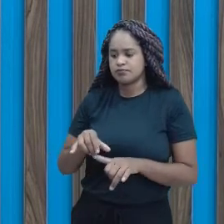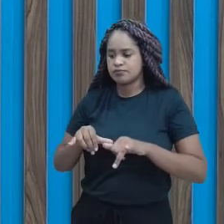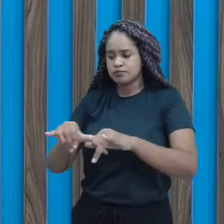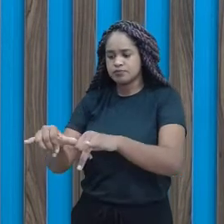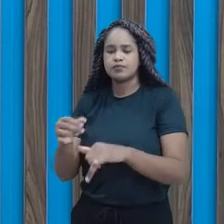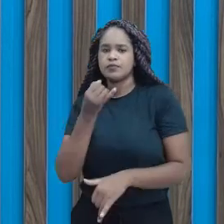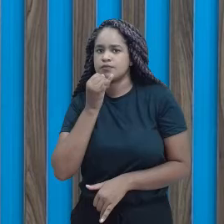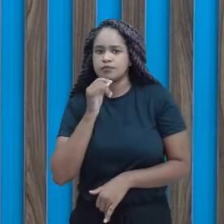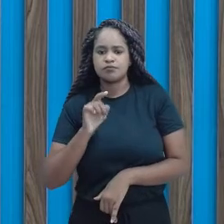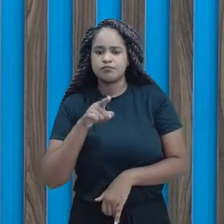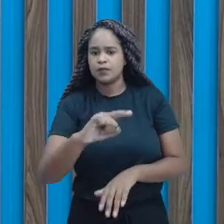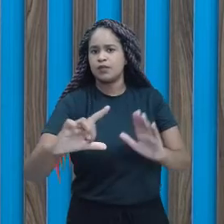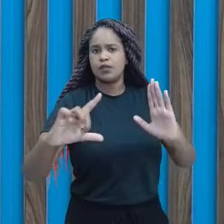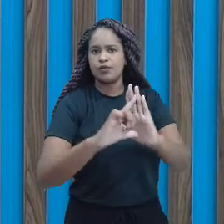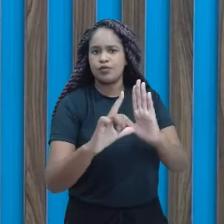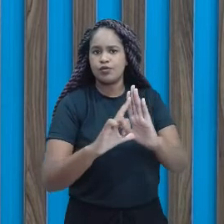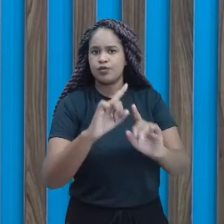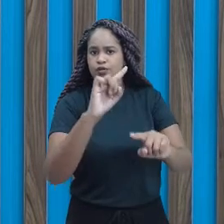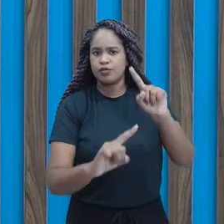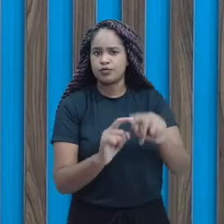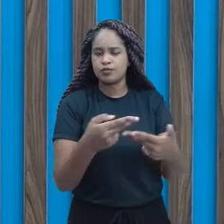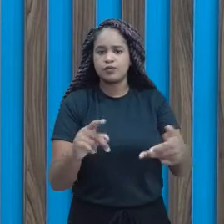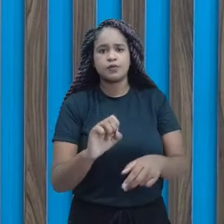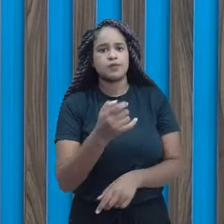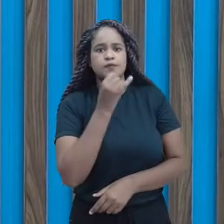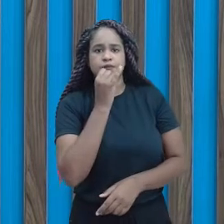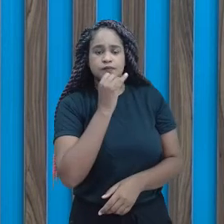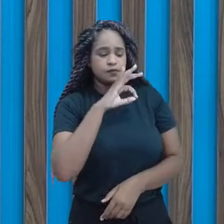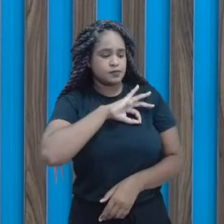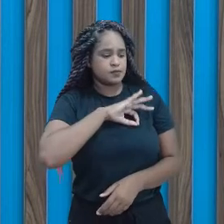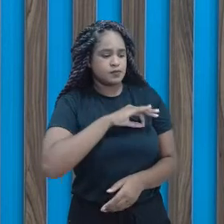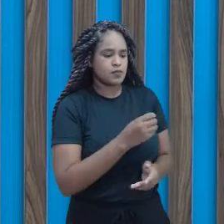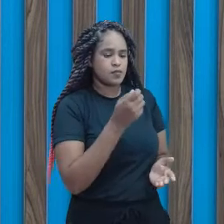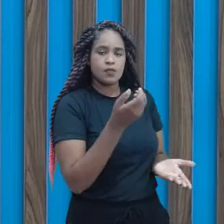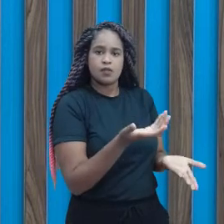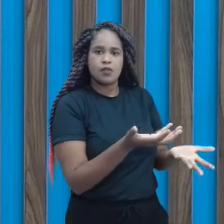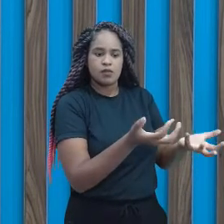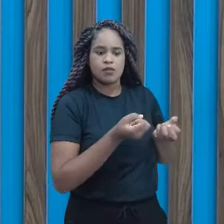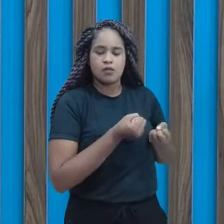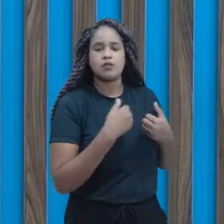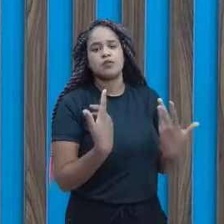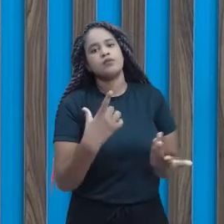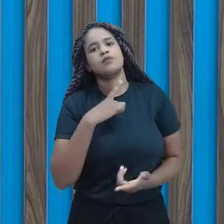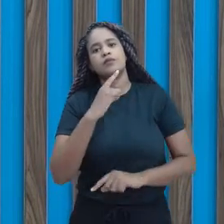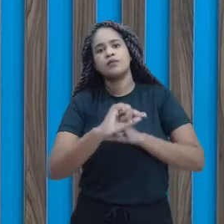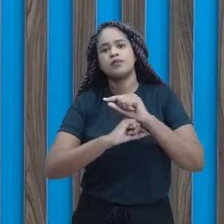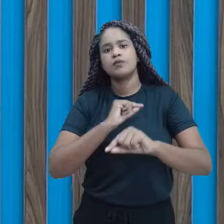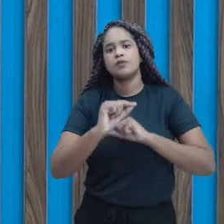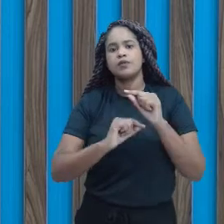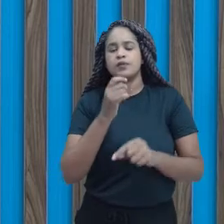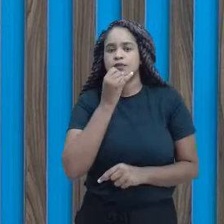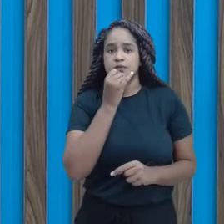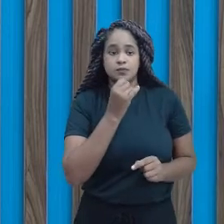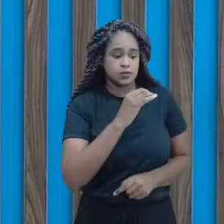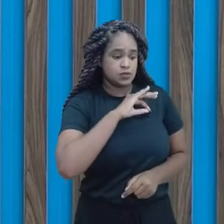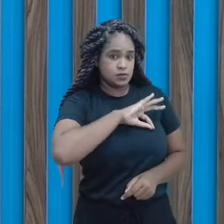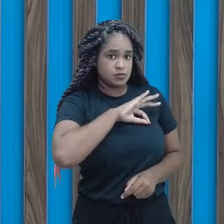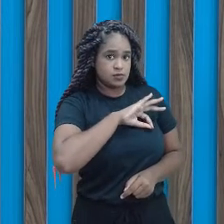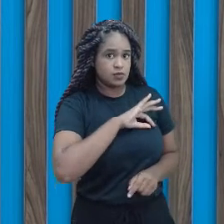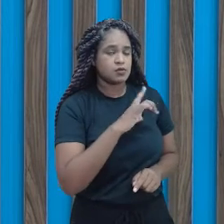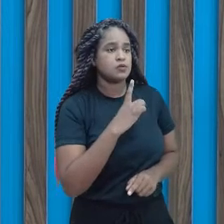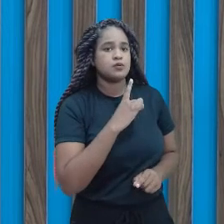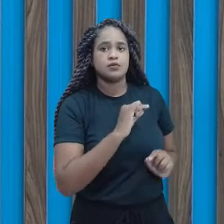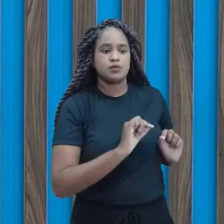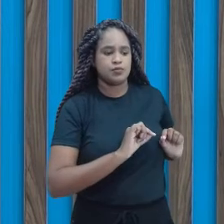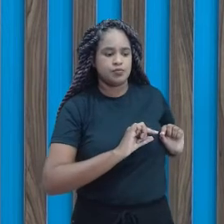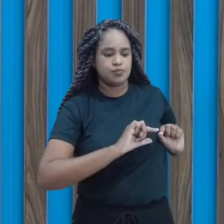você for no armazém, quando você for receber o seu salário, certo? A gente sempre tem essa questão de aumento e o aumento ele é sempre dado